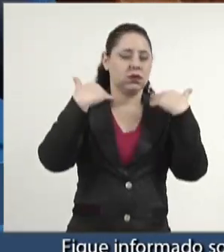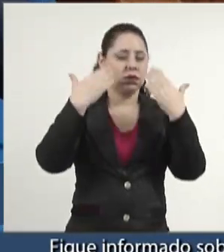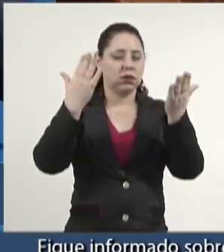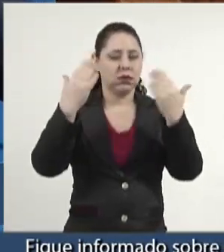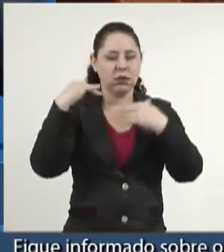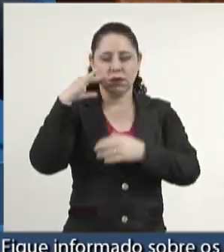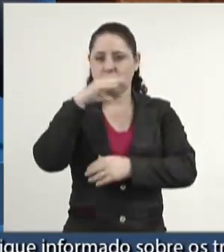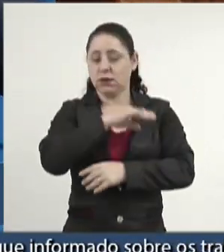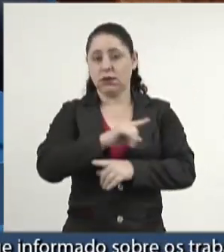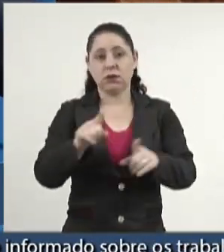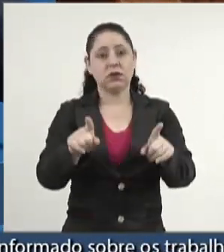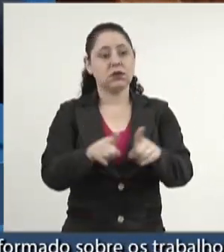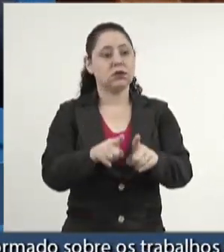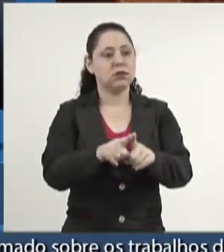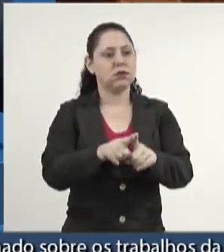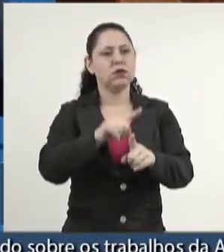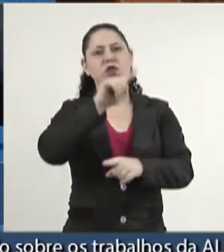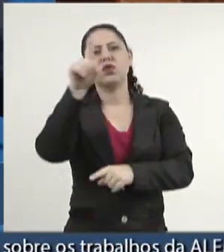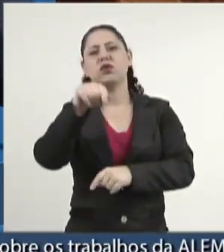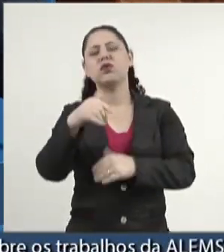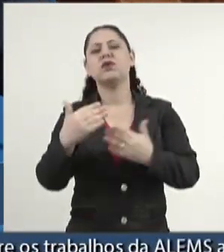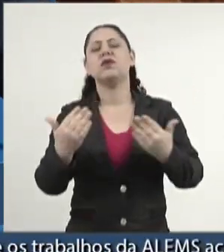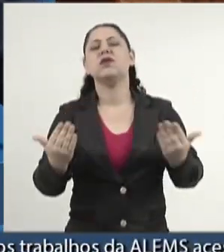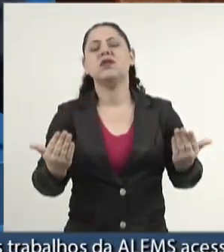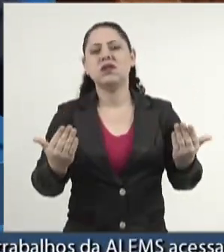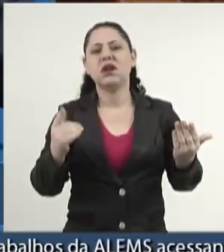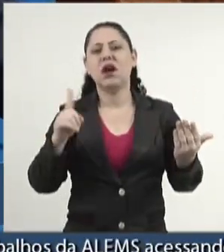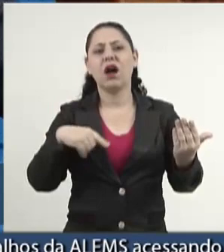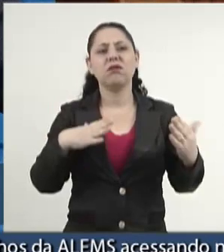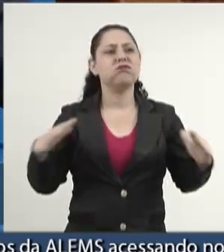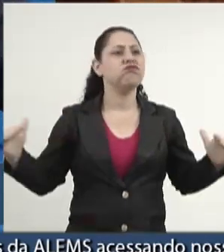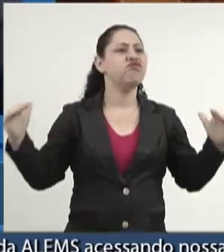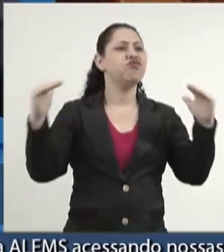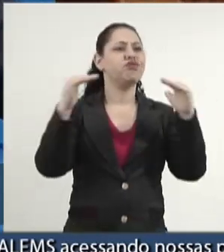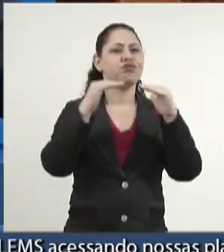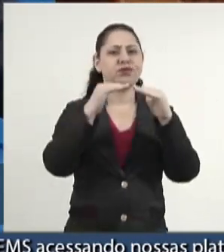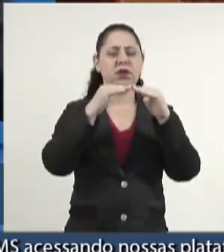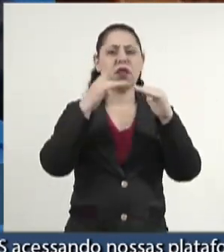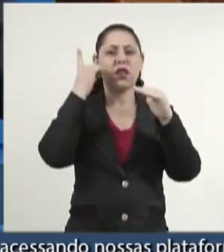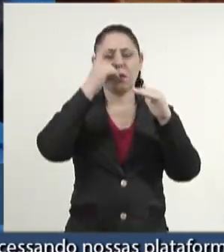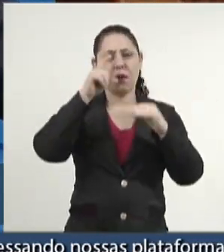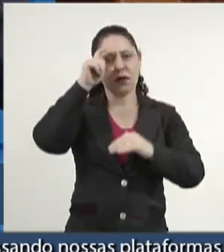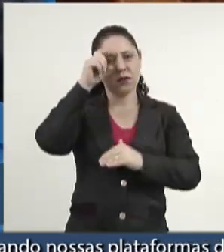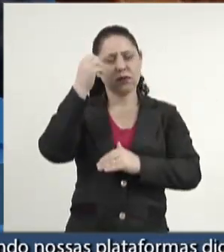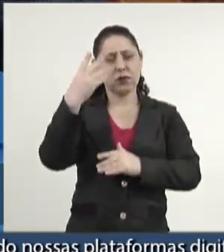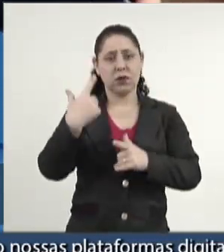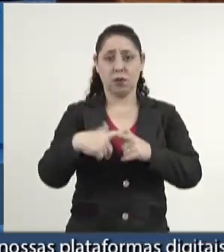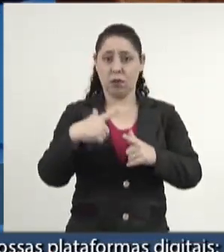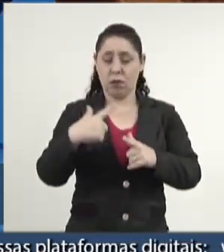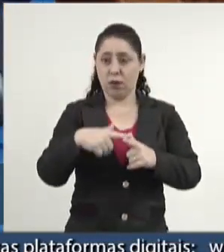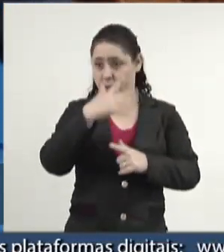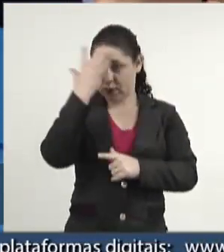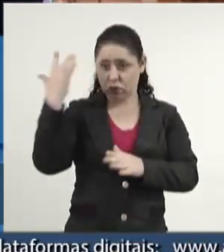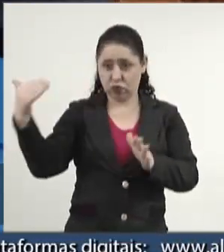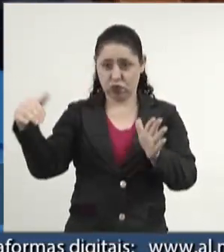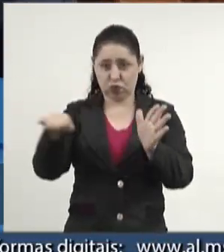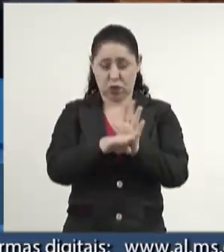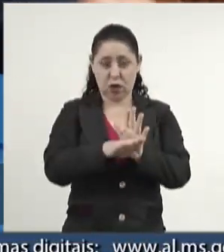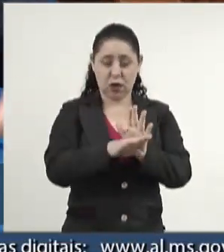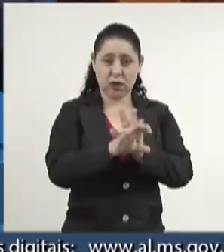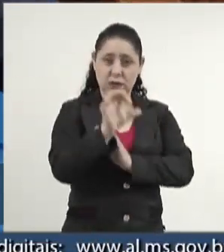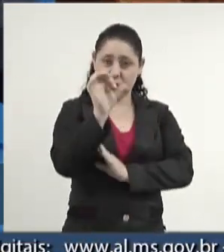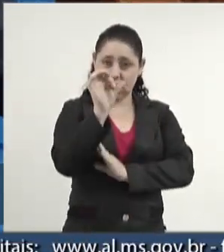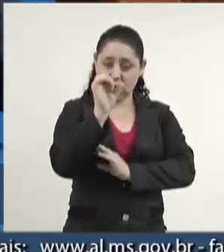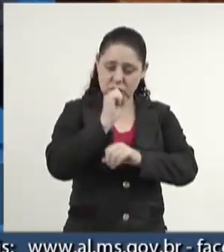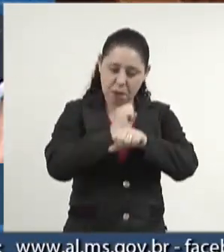extremo. Inclusive, nós questionamos aqui a questão isonômica, deputado Pedrocian, porque o indivíduo chega lá às 6 horas